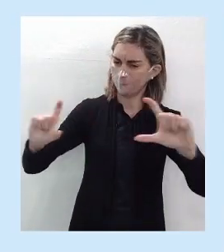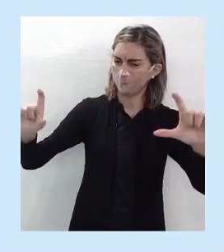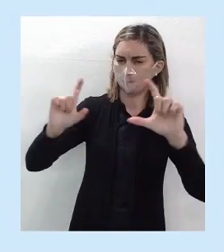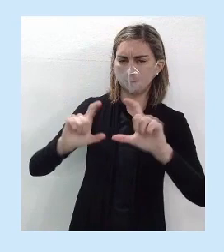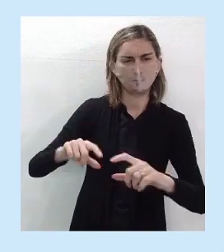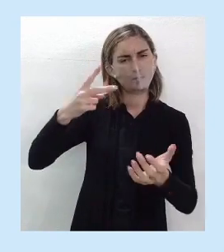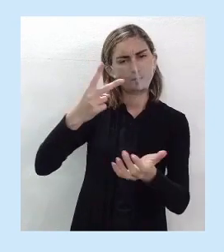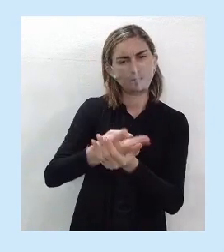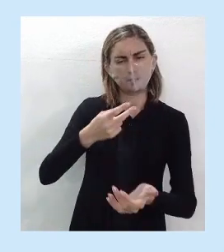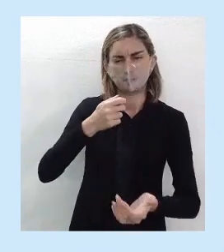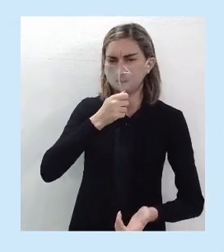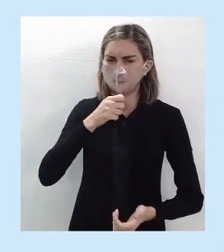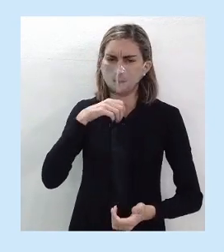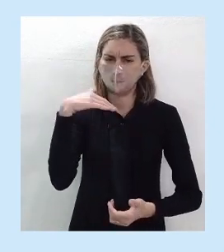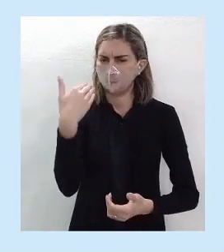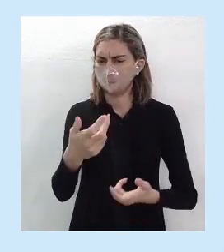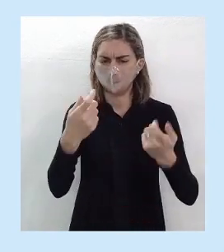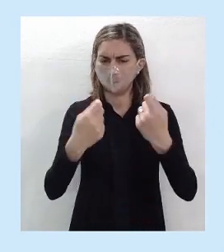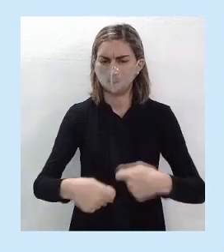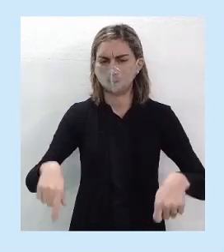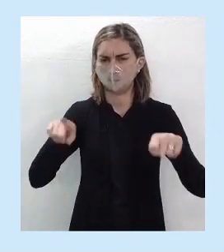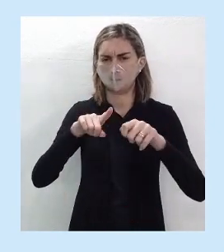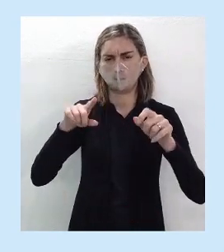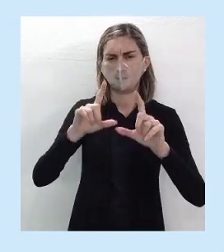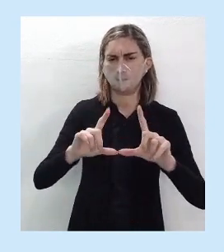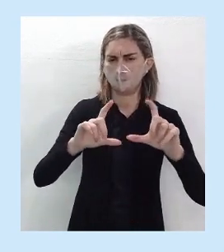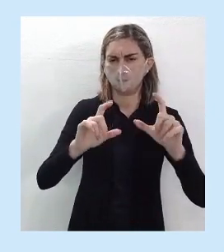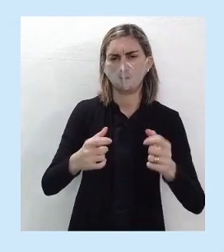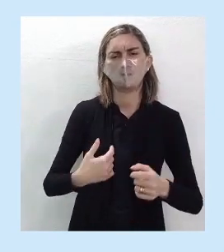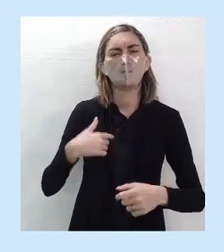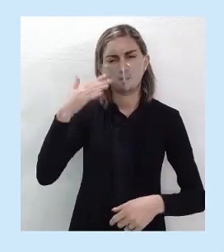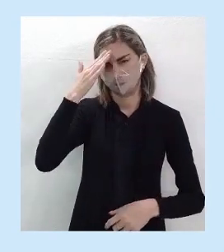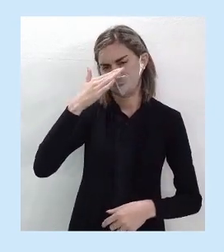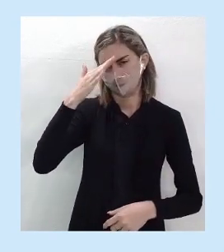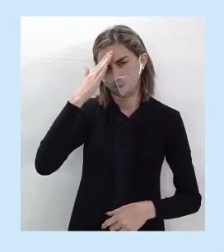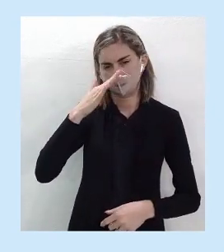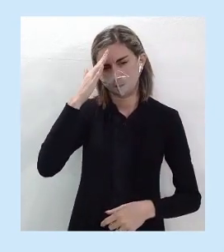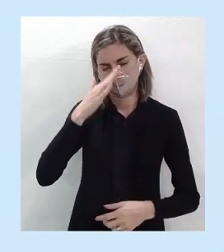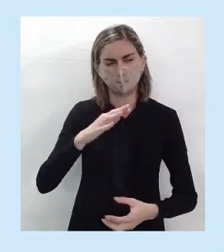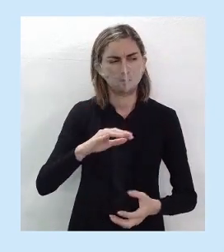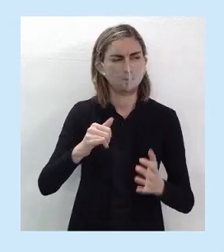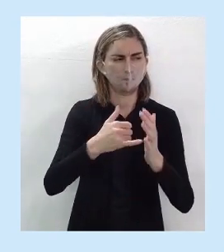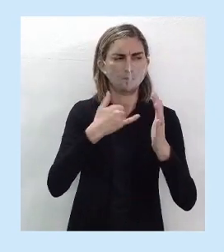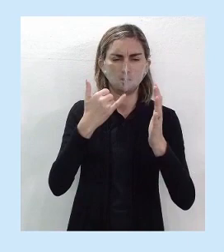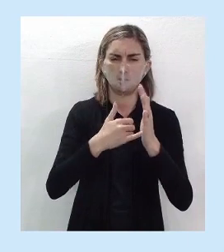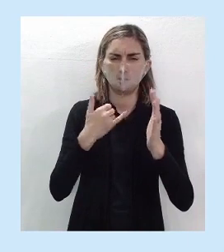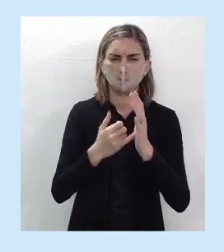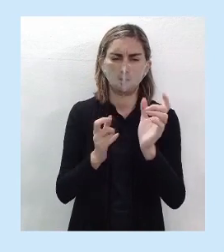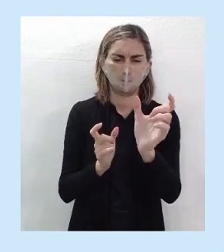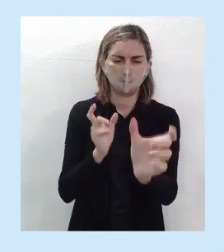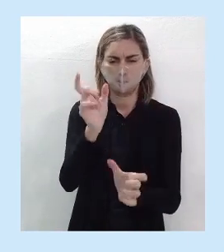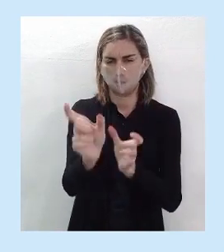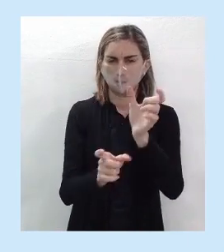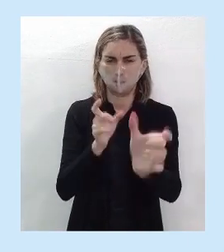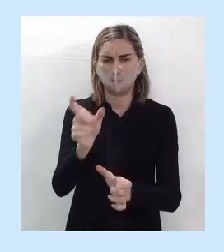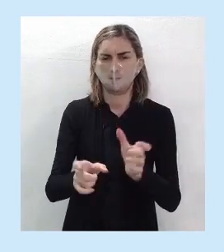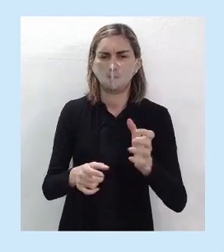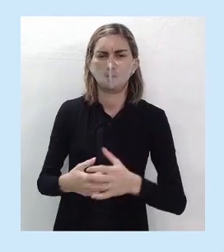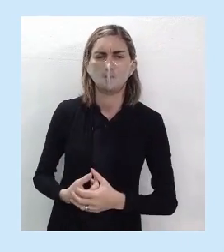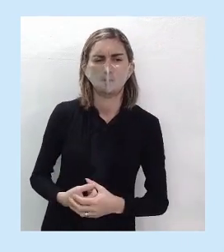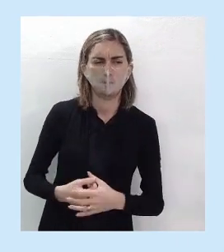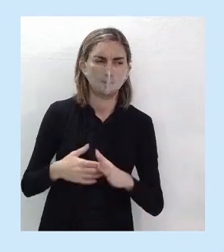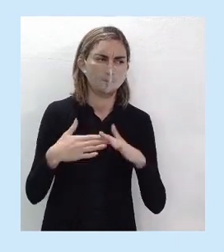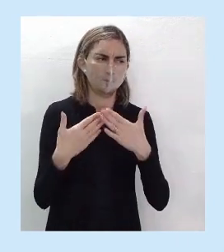sem precisar ter de fato a imagem. A gente tem um momento registrado em palavras. E